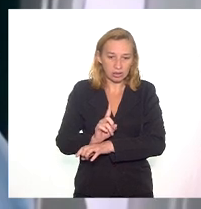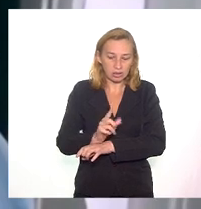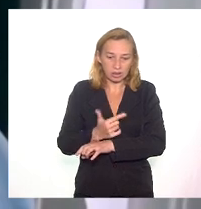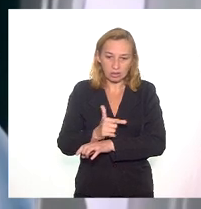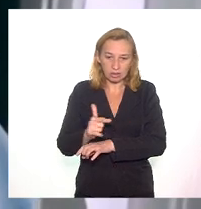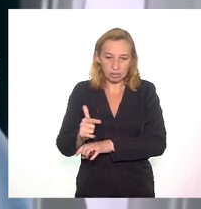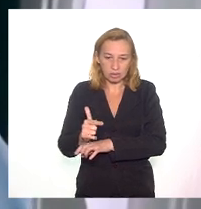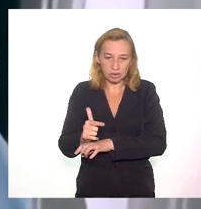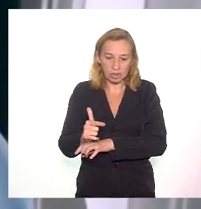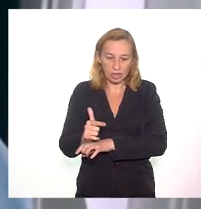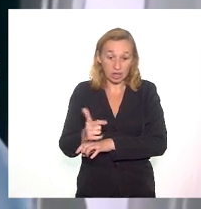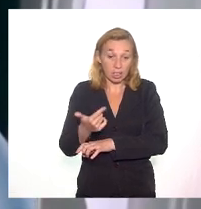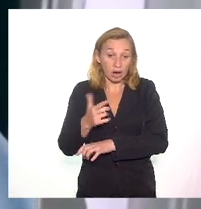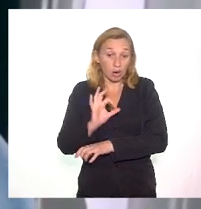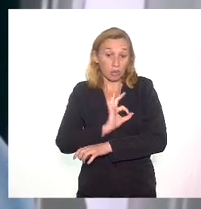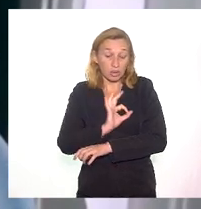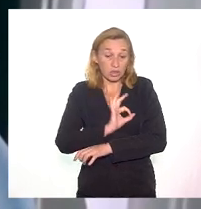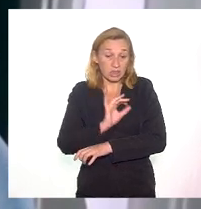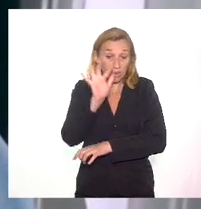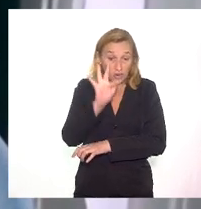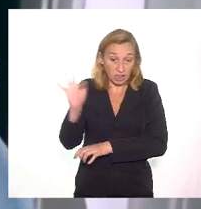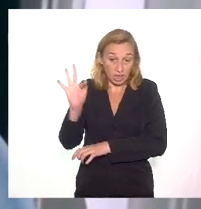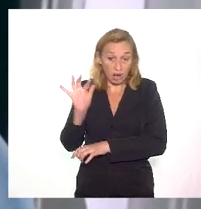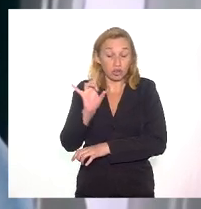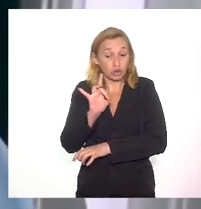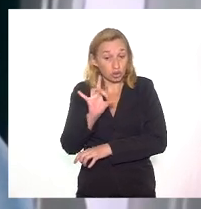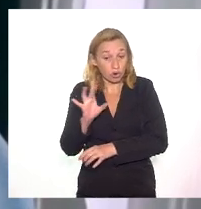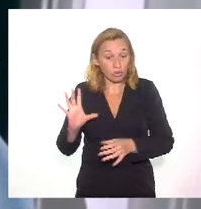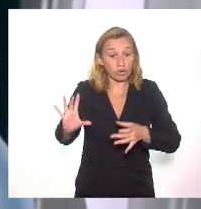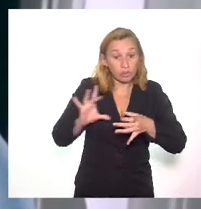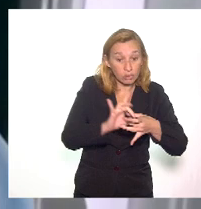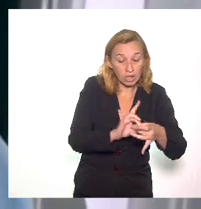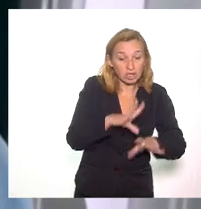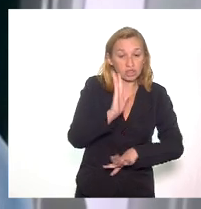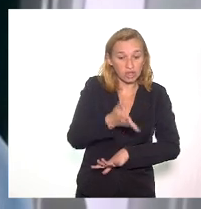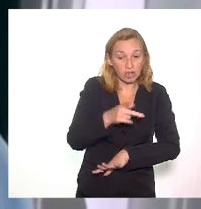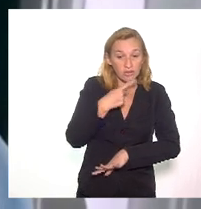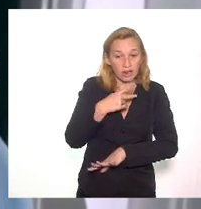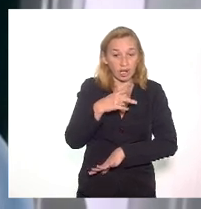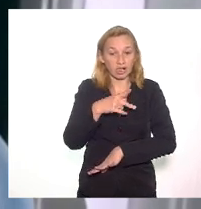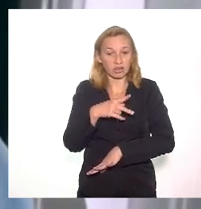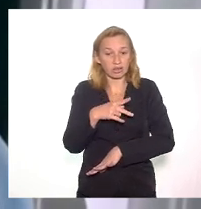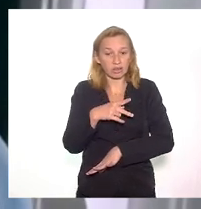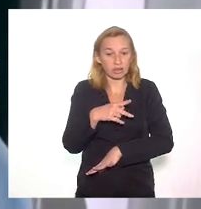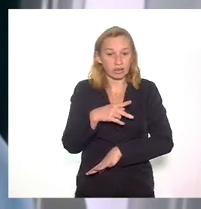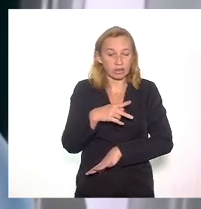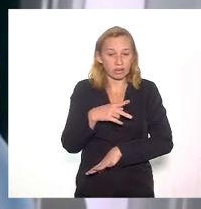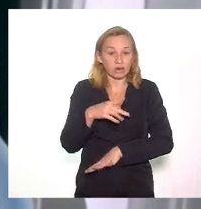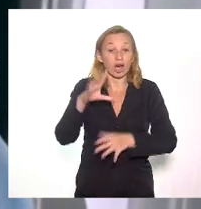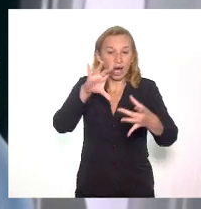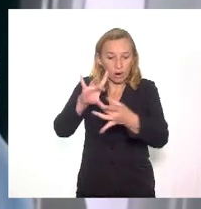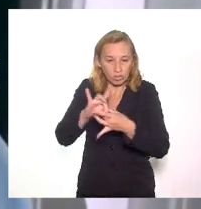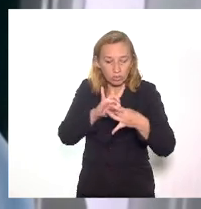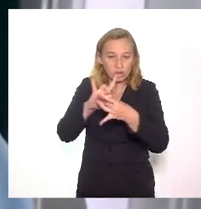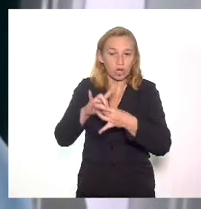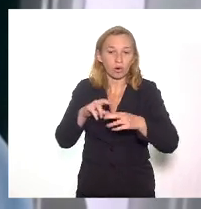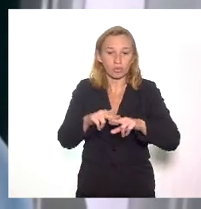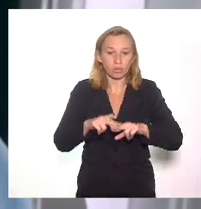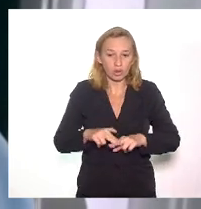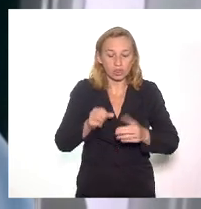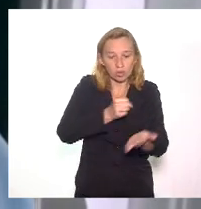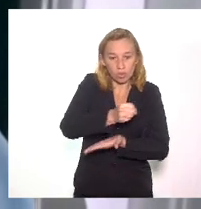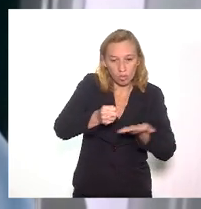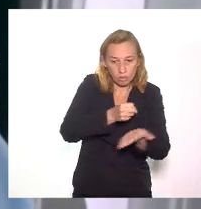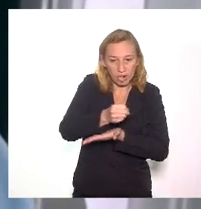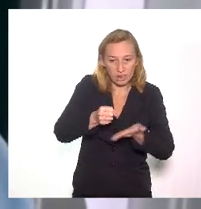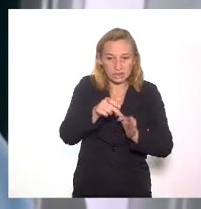segurança pública, de policiais federais, que, por óbvio, estão vinculados, como já denota o vocábulo federais, à esfera da União. Portanto, com base na